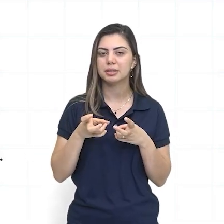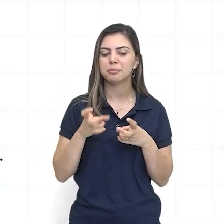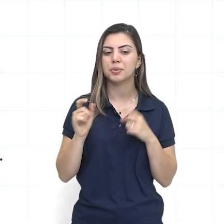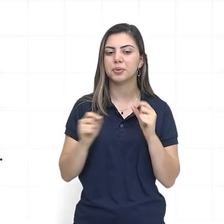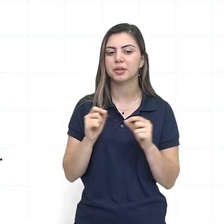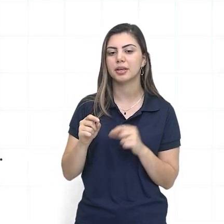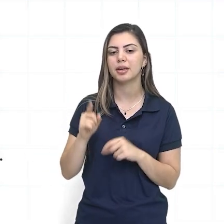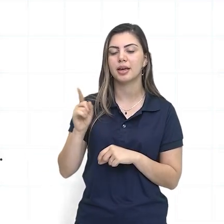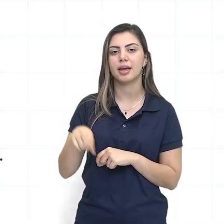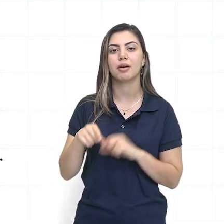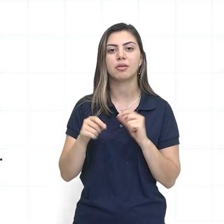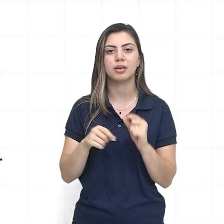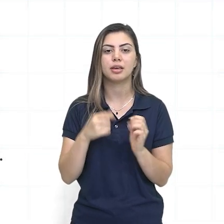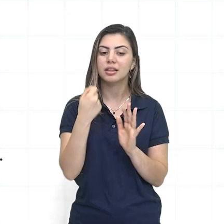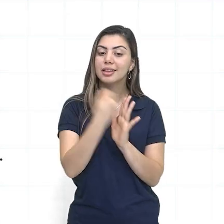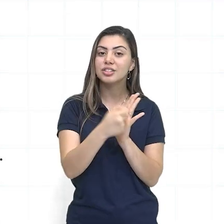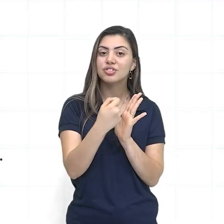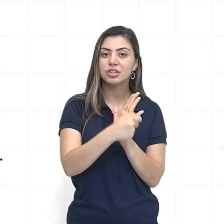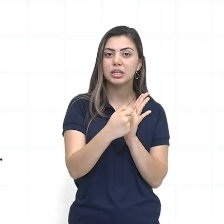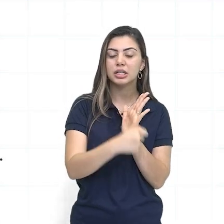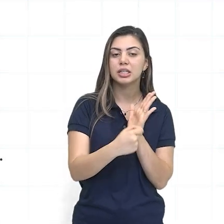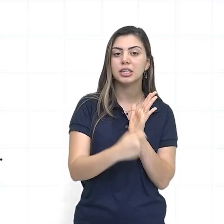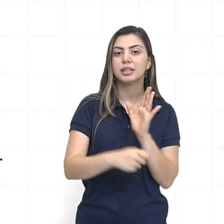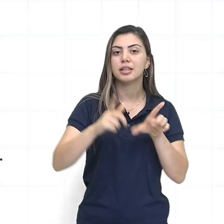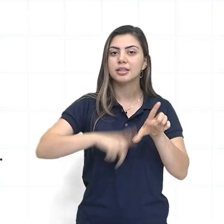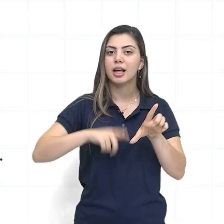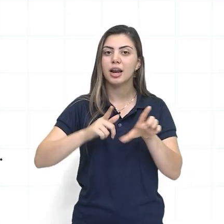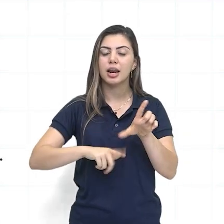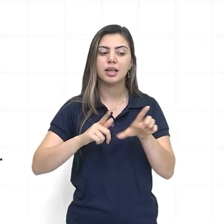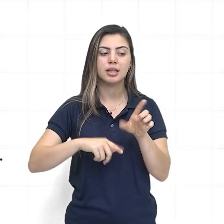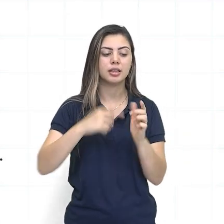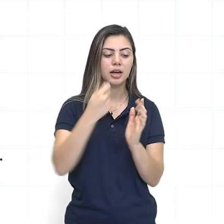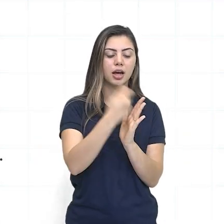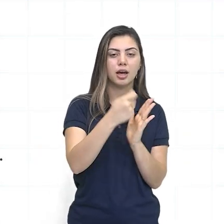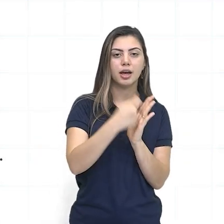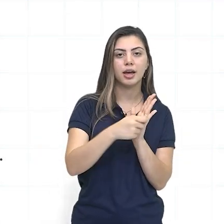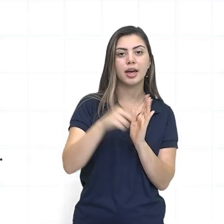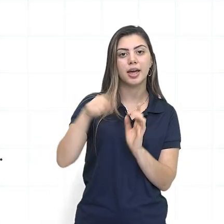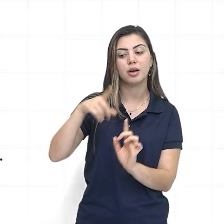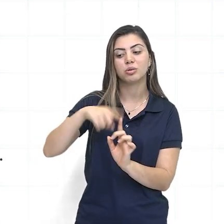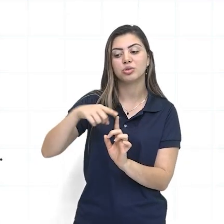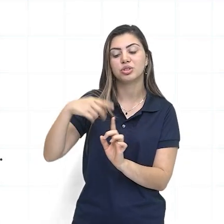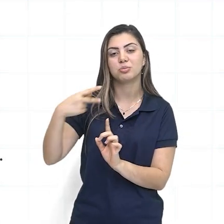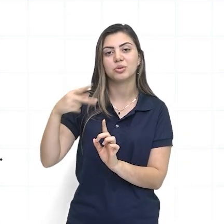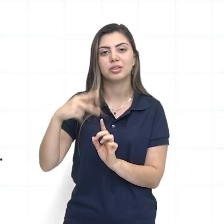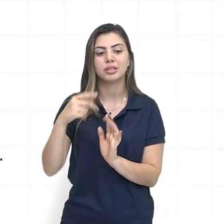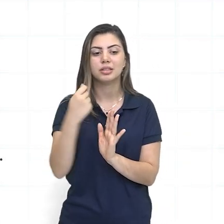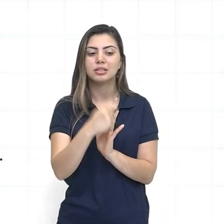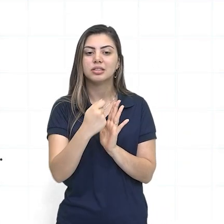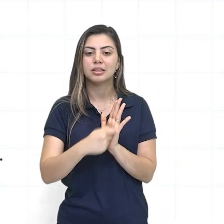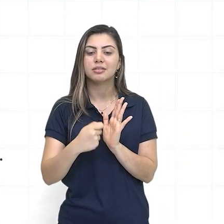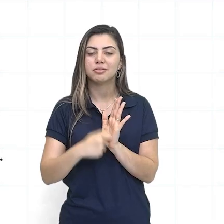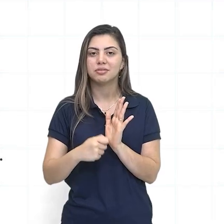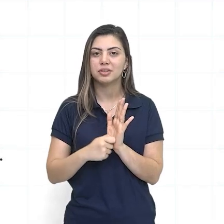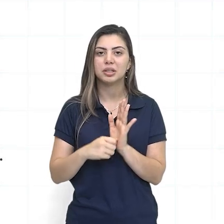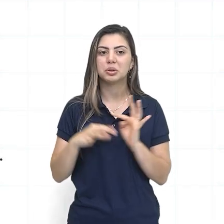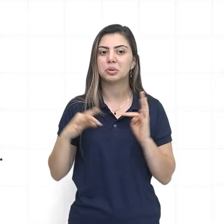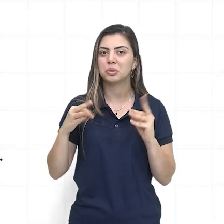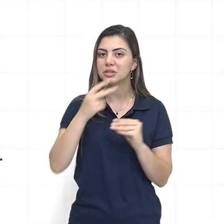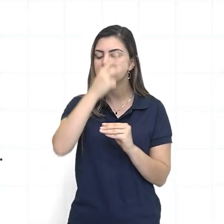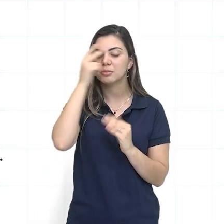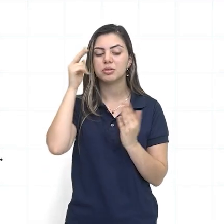quê? Caligrafia, né? A forma, a maneira como ele escreve é inteligível, ou seja, todo